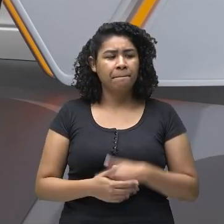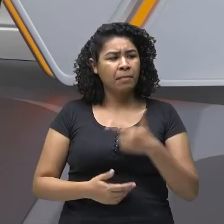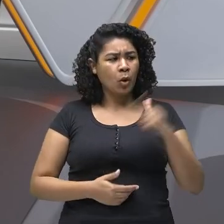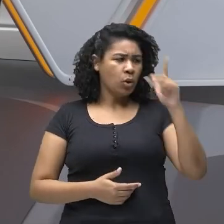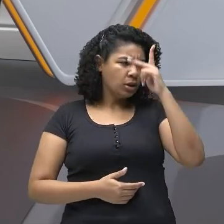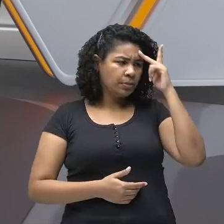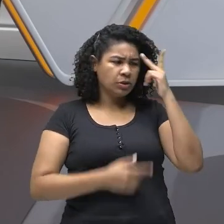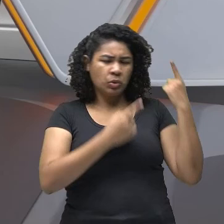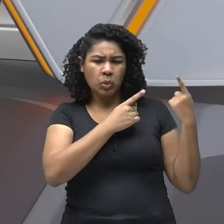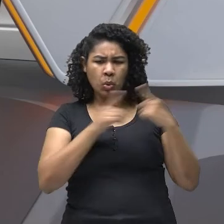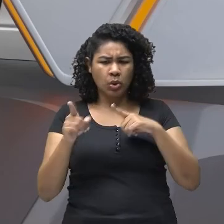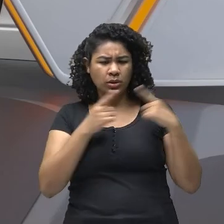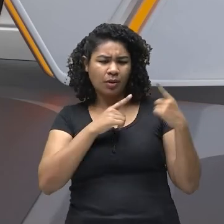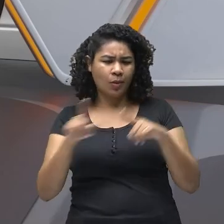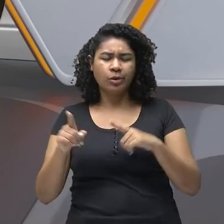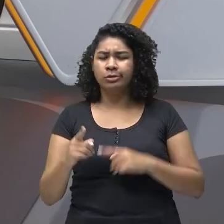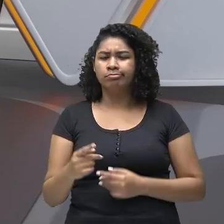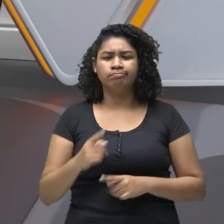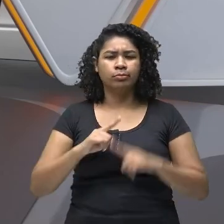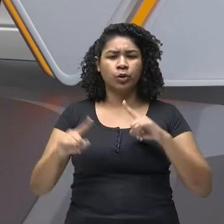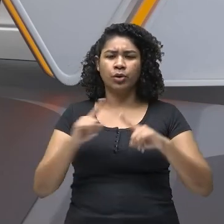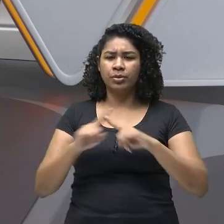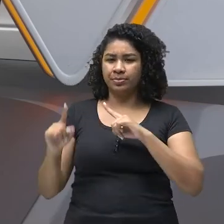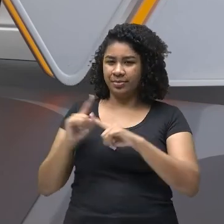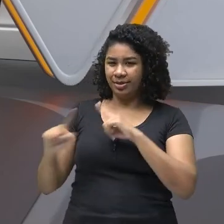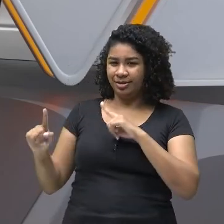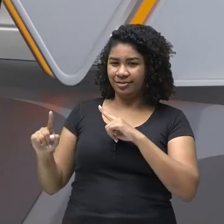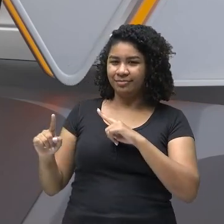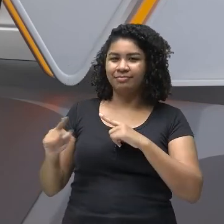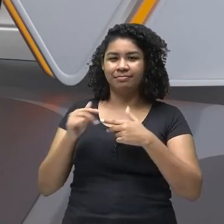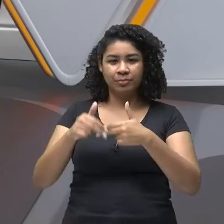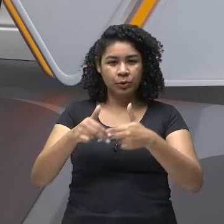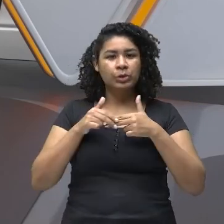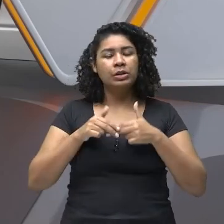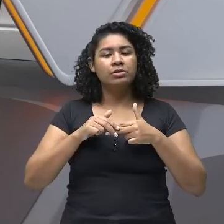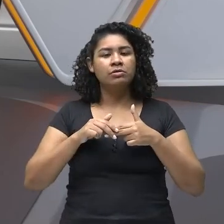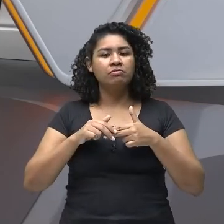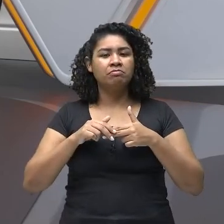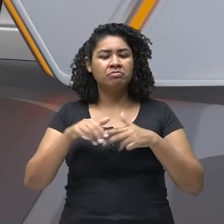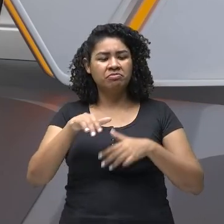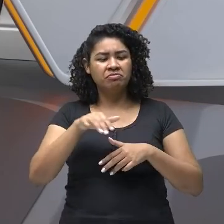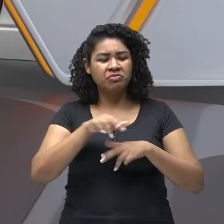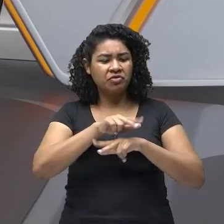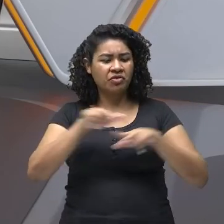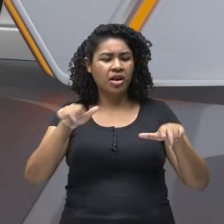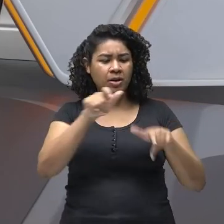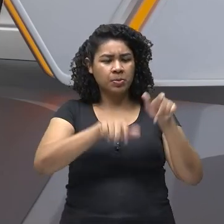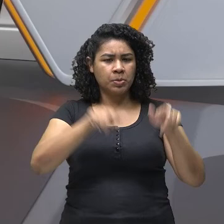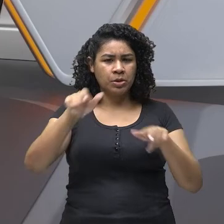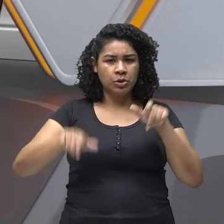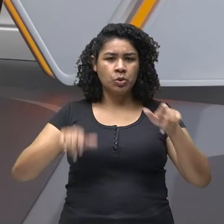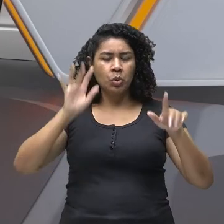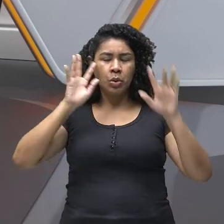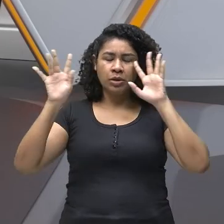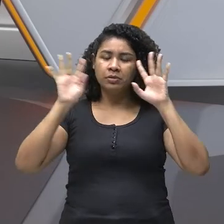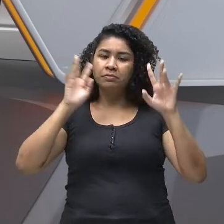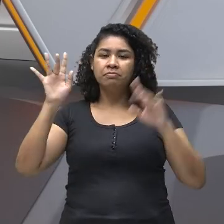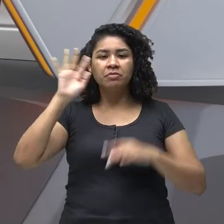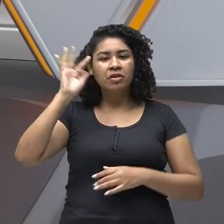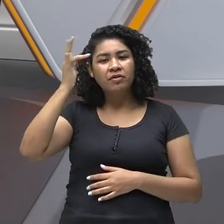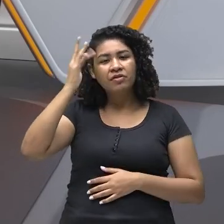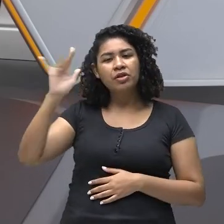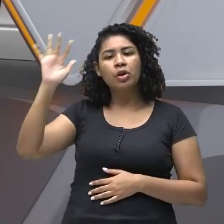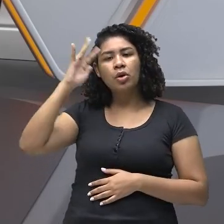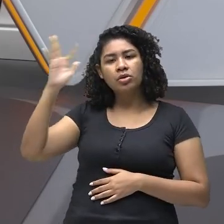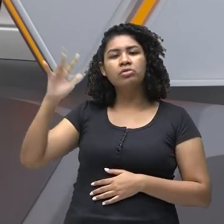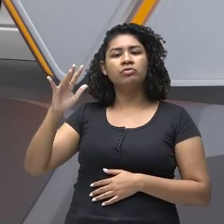ousaria questionar? Por muito tempo isso foi pregado por diversos pensadores e filósofos daquele momento que defendiam a autoridade